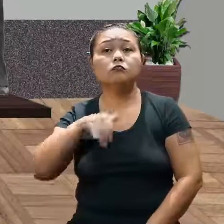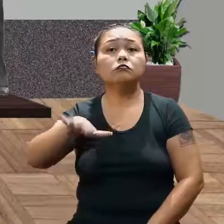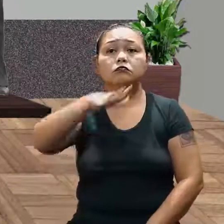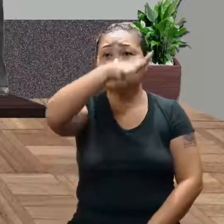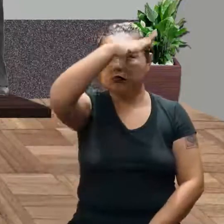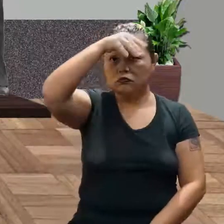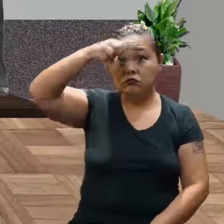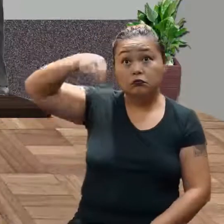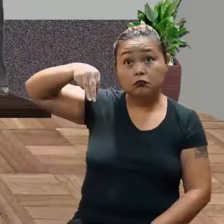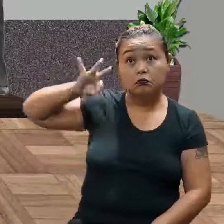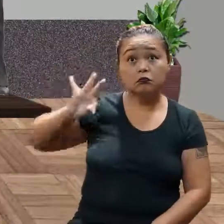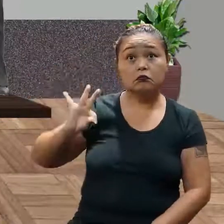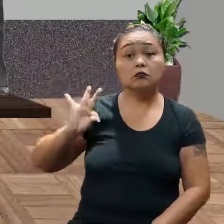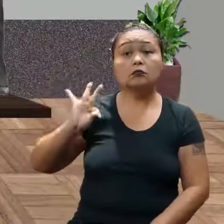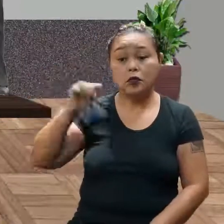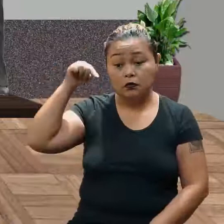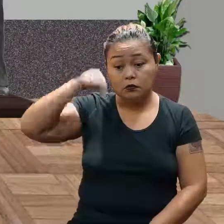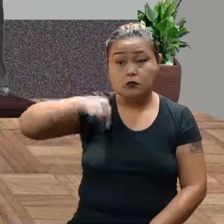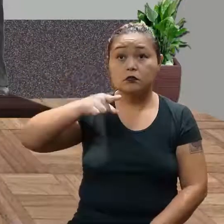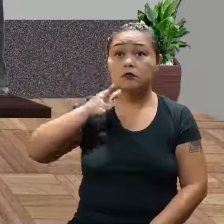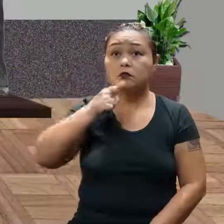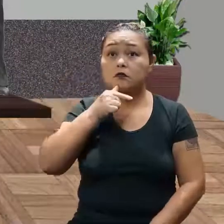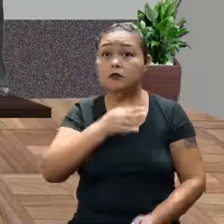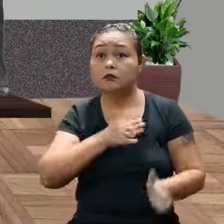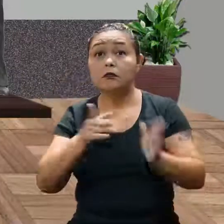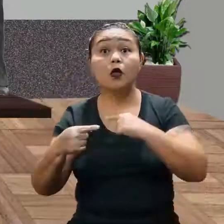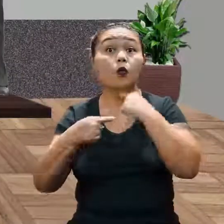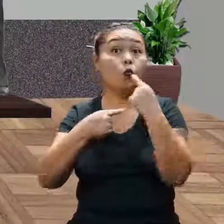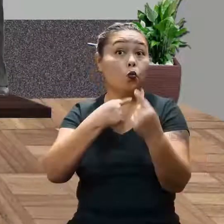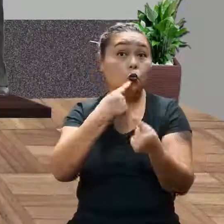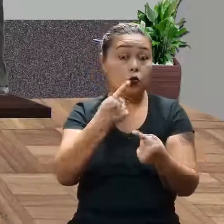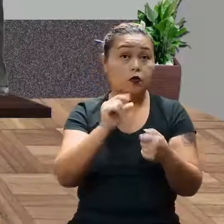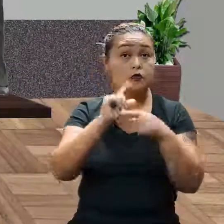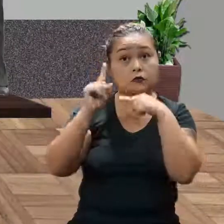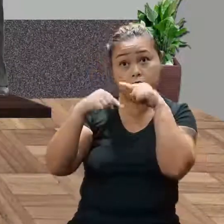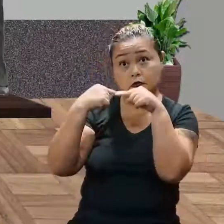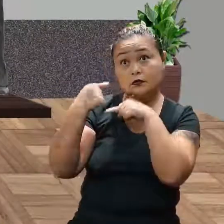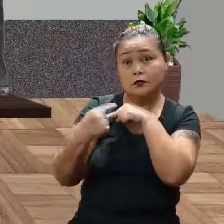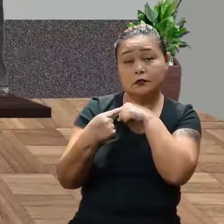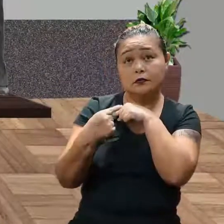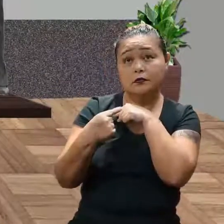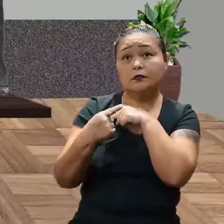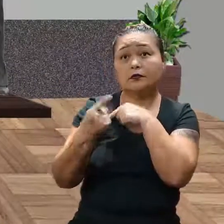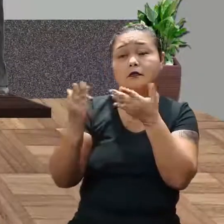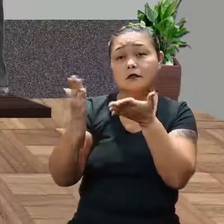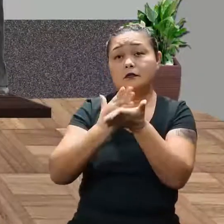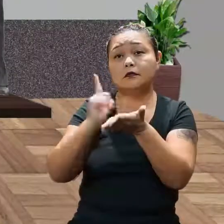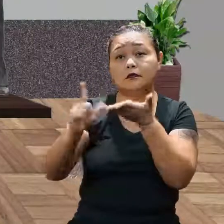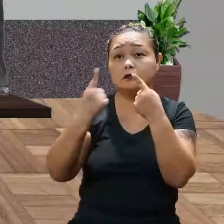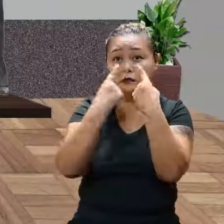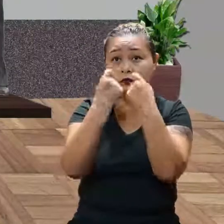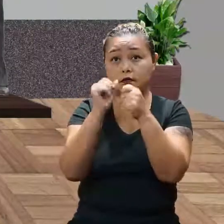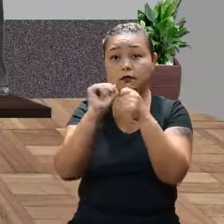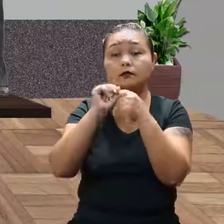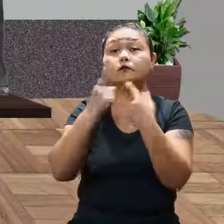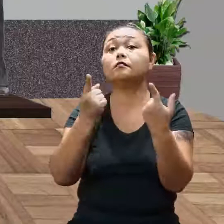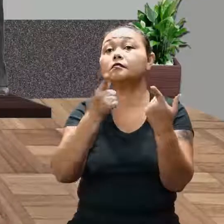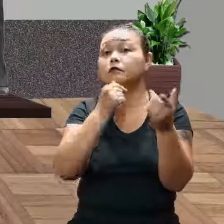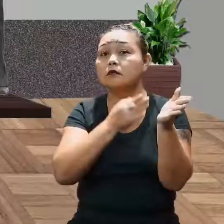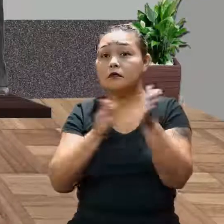Grosso, ele vem para o Rio da Dúvida, que depois, inclusive, tem um livro muito interessante chamado Rio da